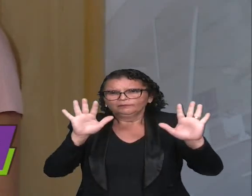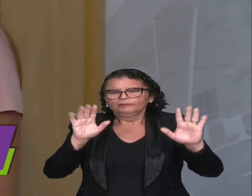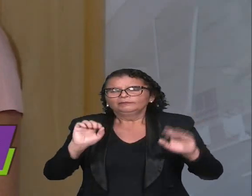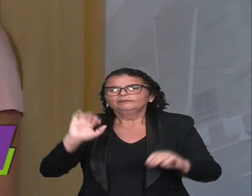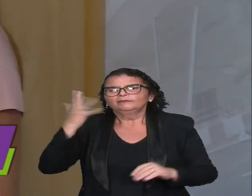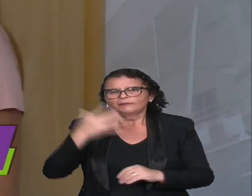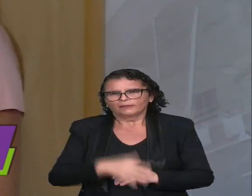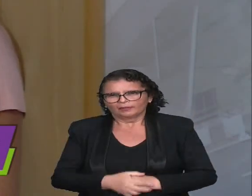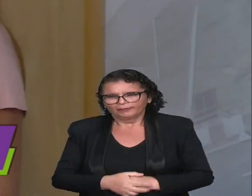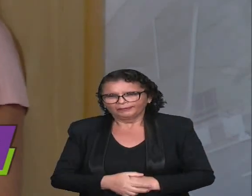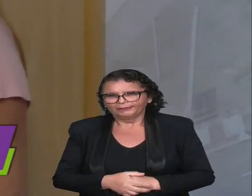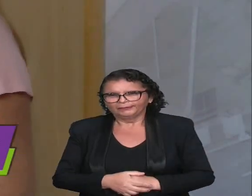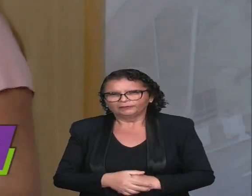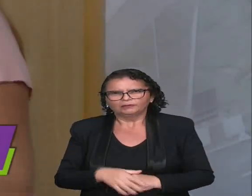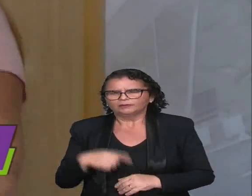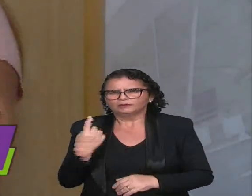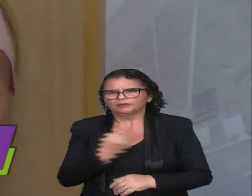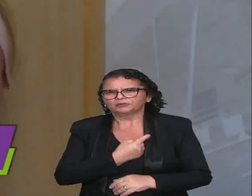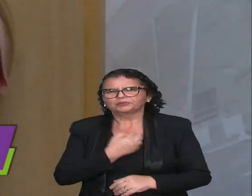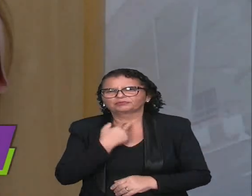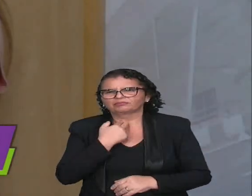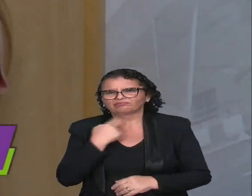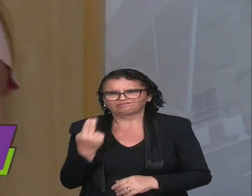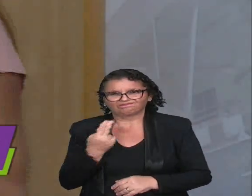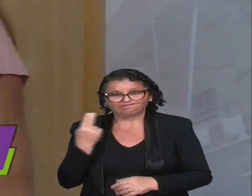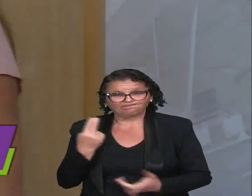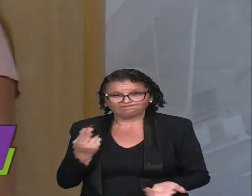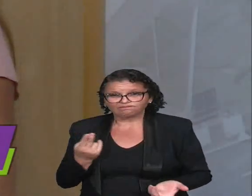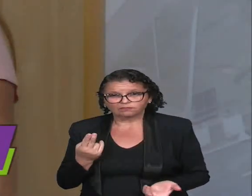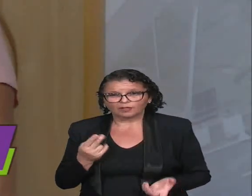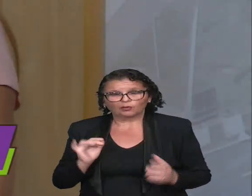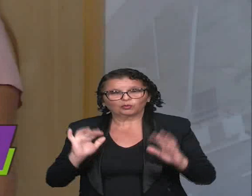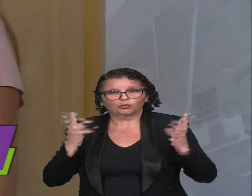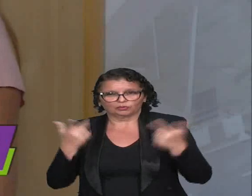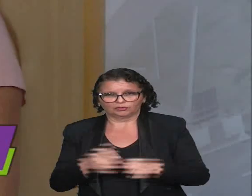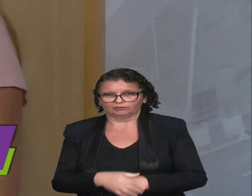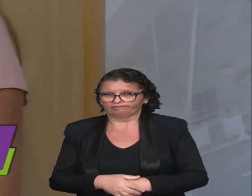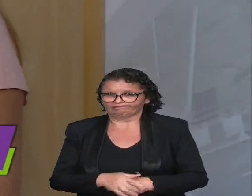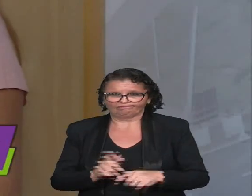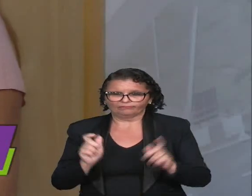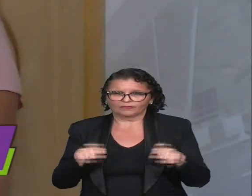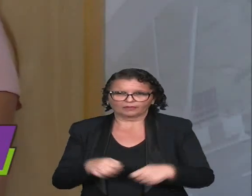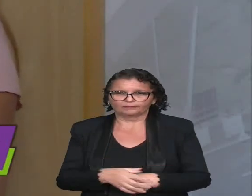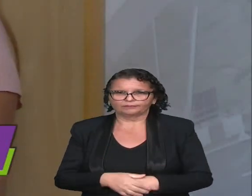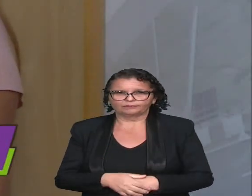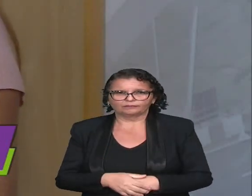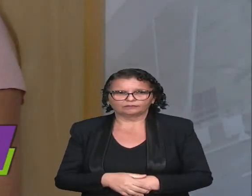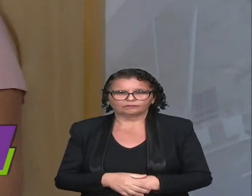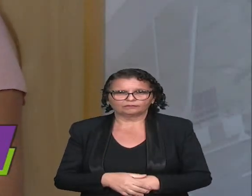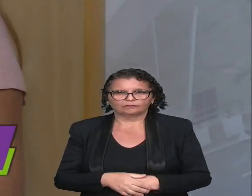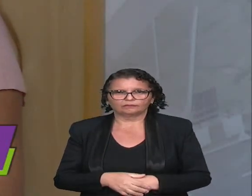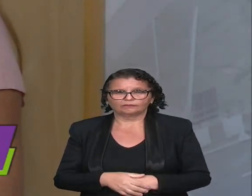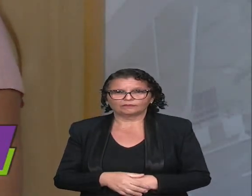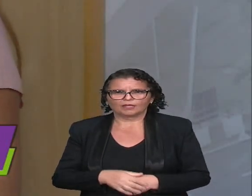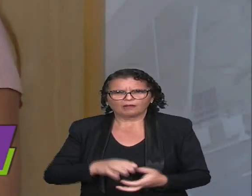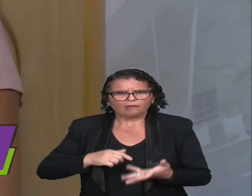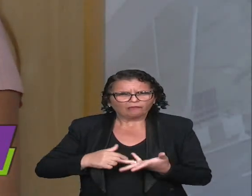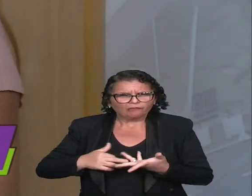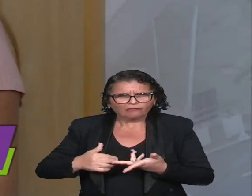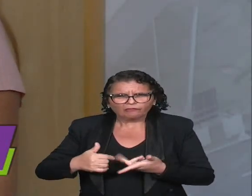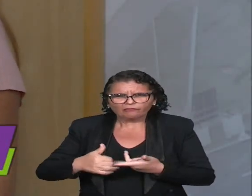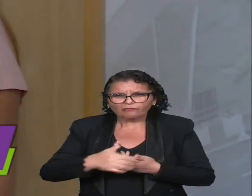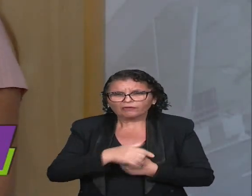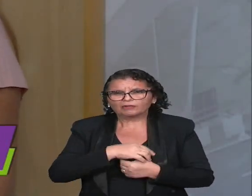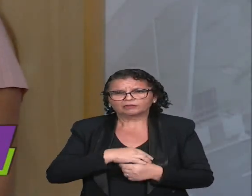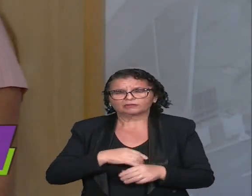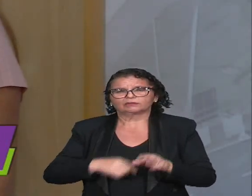acontecendo porque nós não podemos mais admitir o que está acontecendo diendo várias nós temos aqui